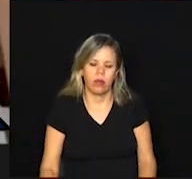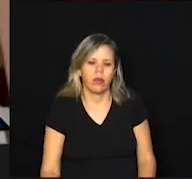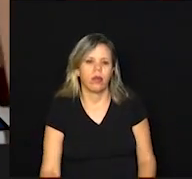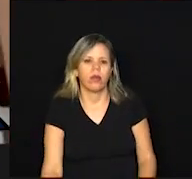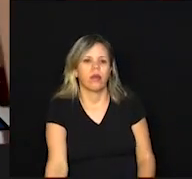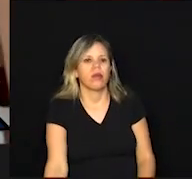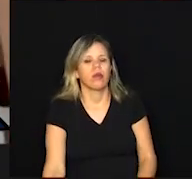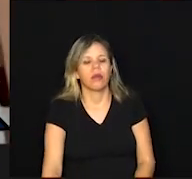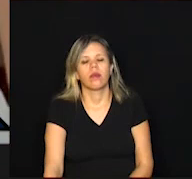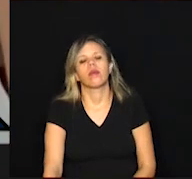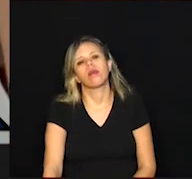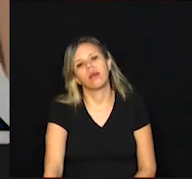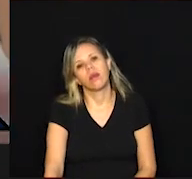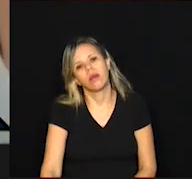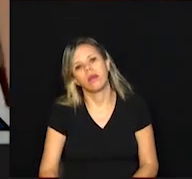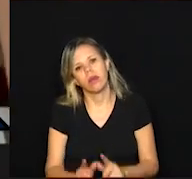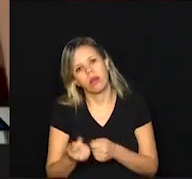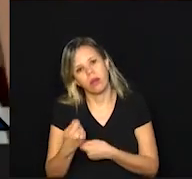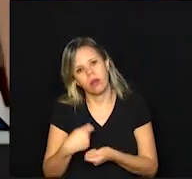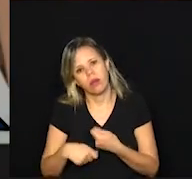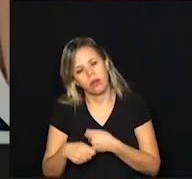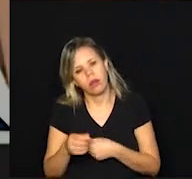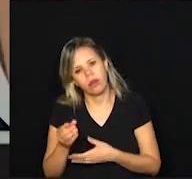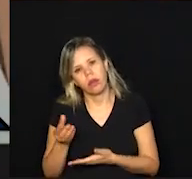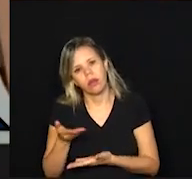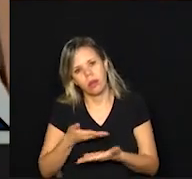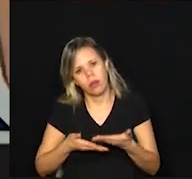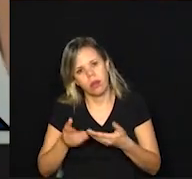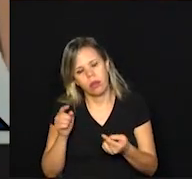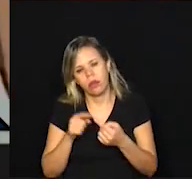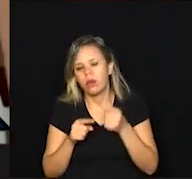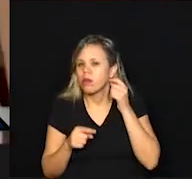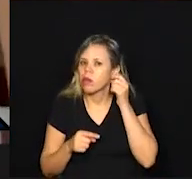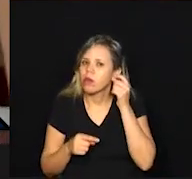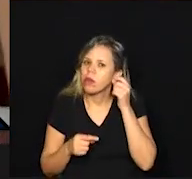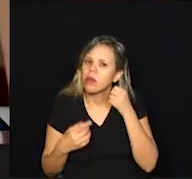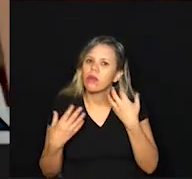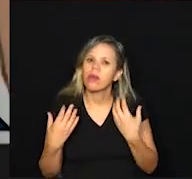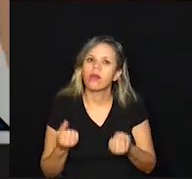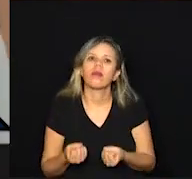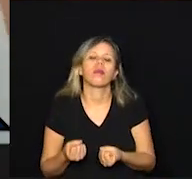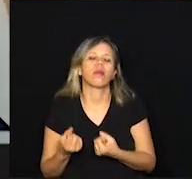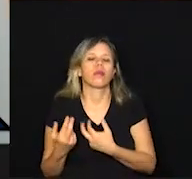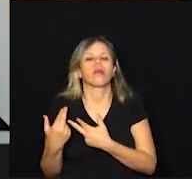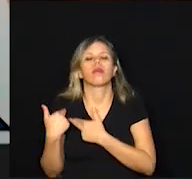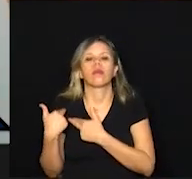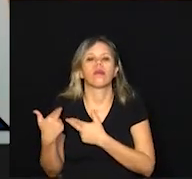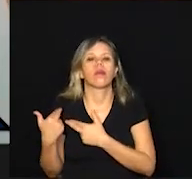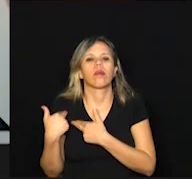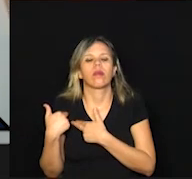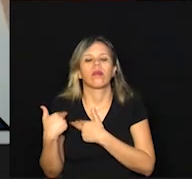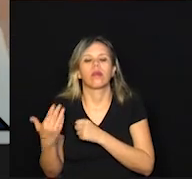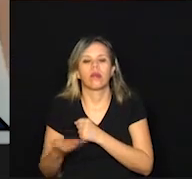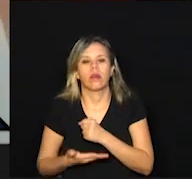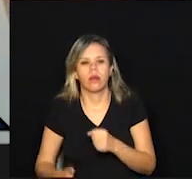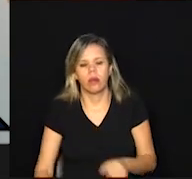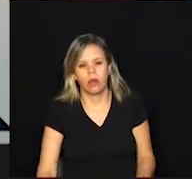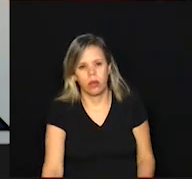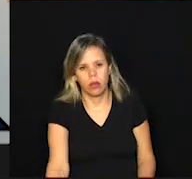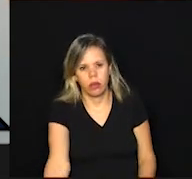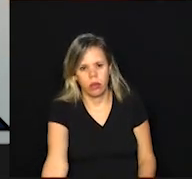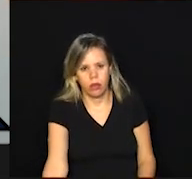você pode fazer a gestão compartilhada no sentido de assumir também responsabilidades mínimas né